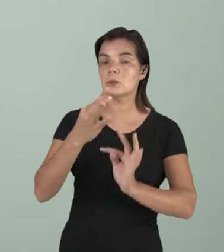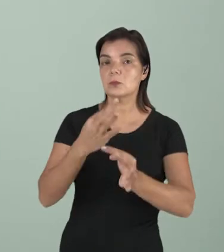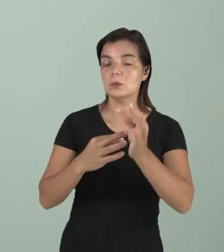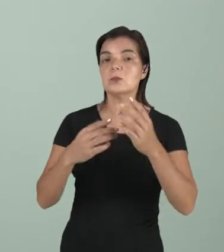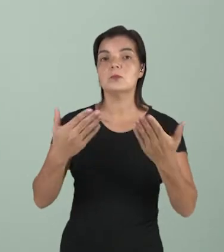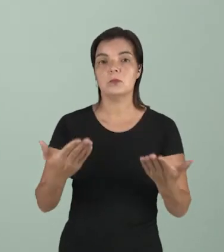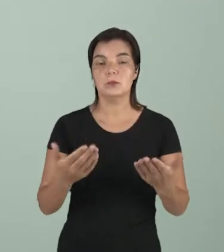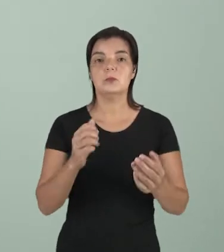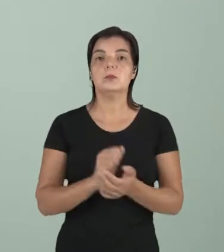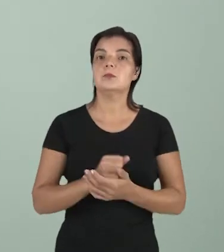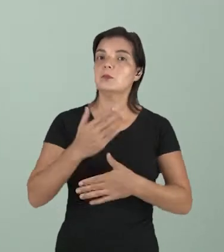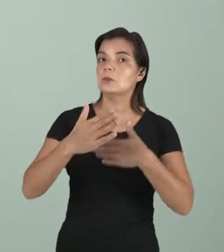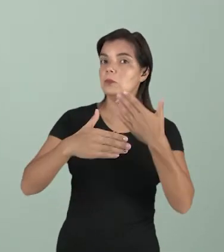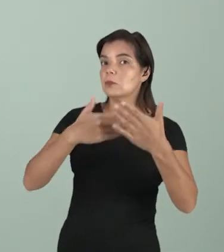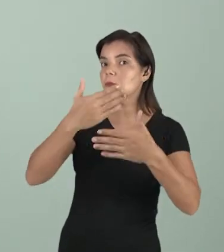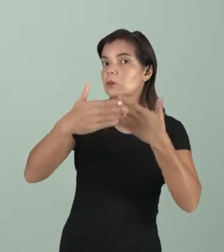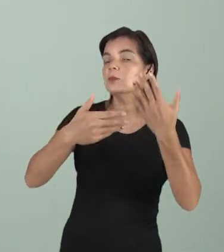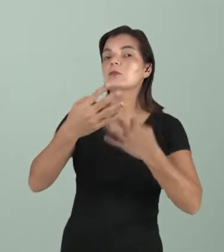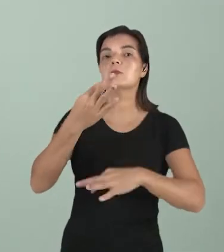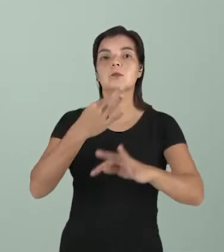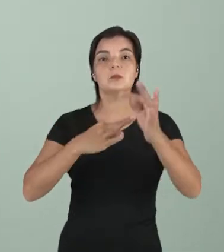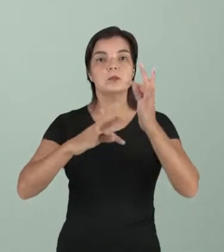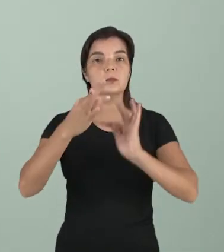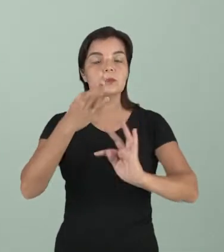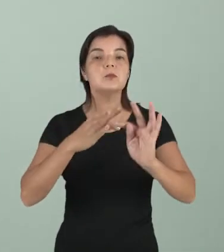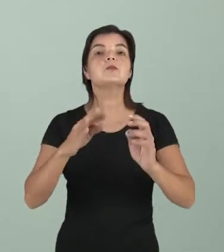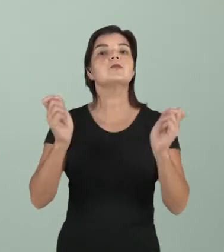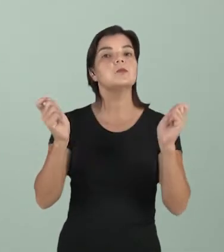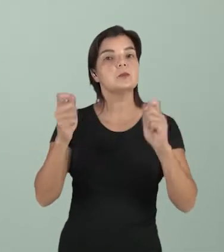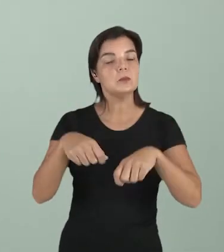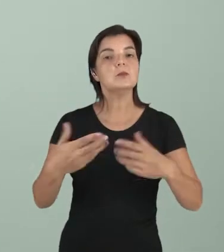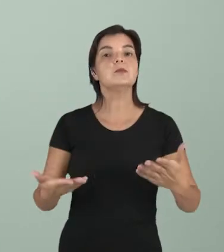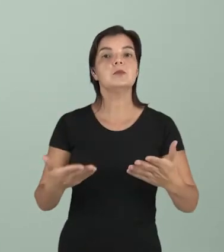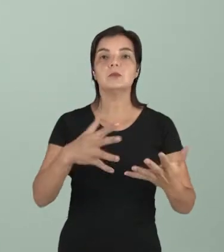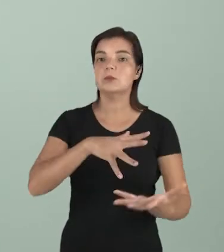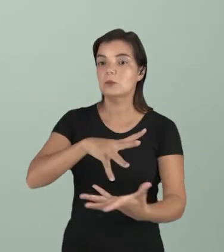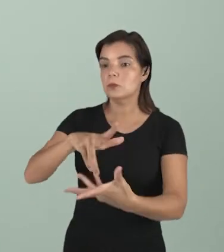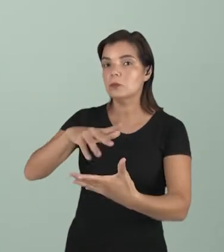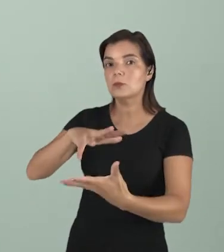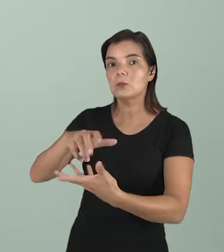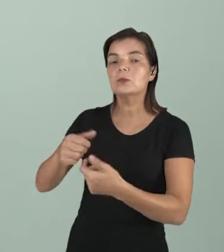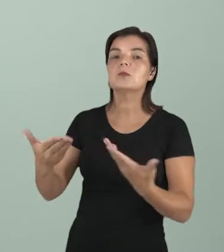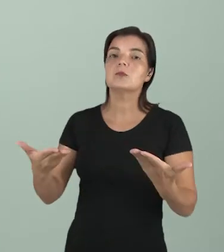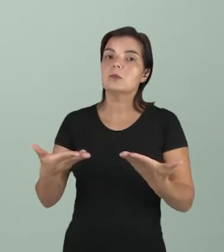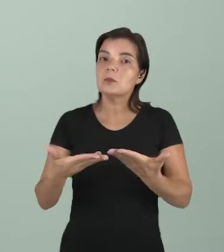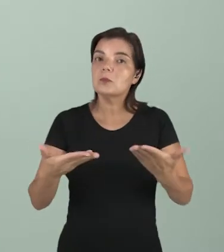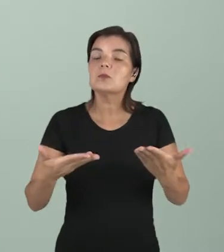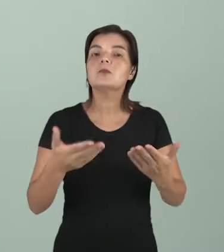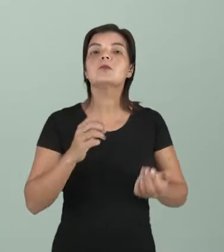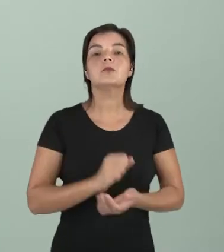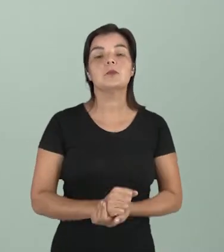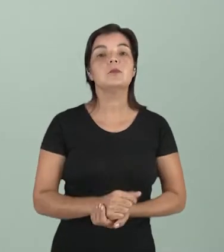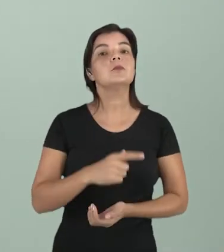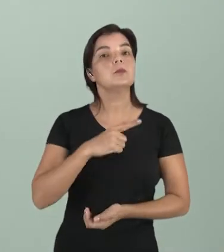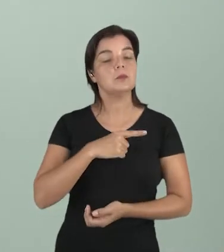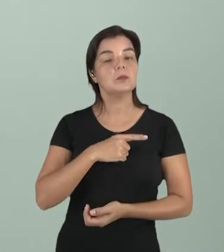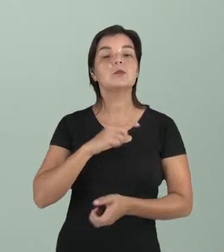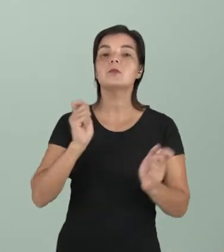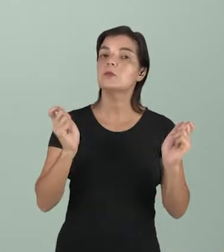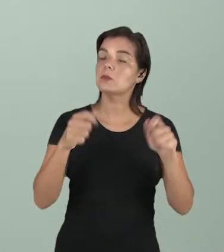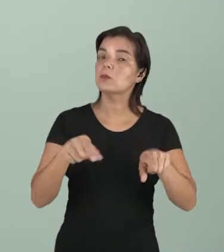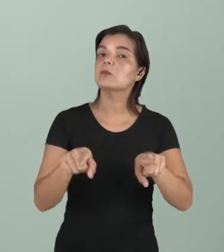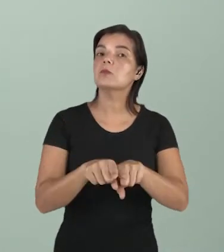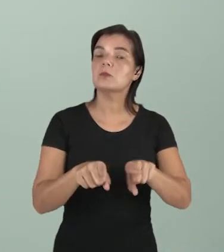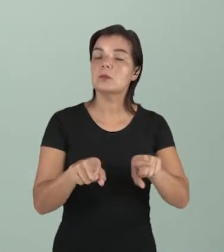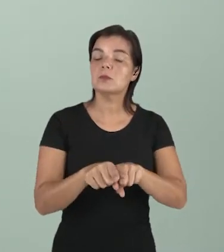tecnologia. Então, o avanço tecnológico, ele possibilitou essa globalização. E a globalização, ela